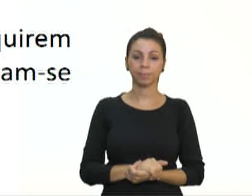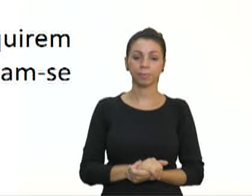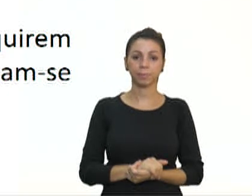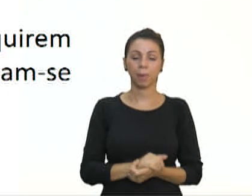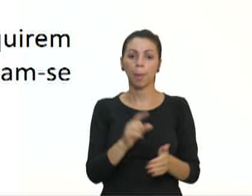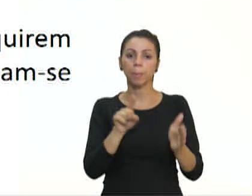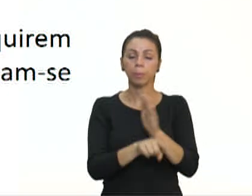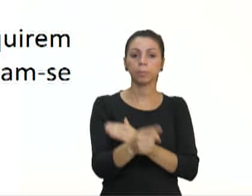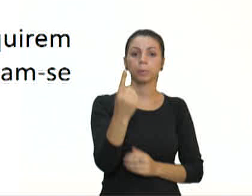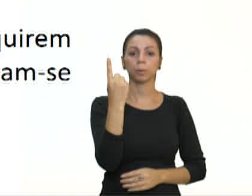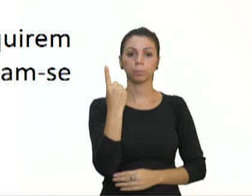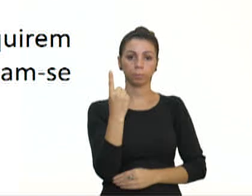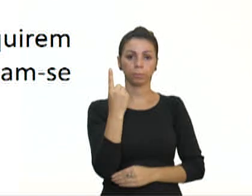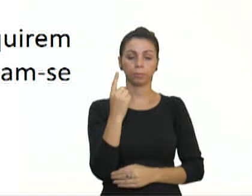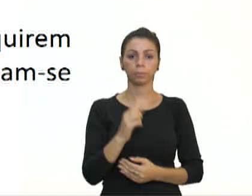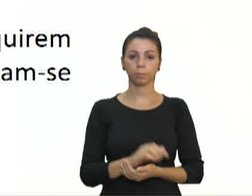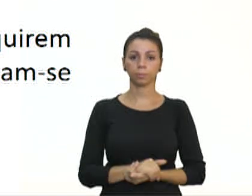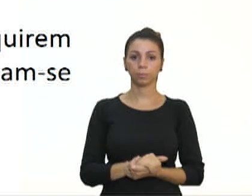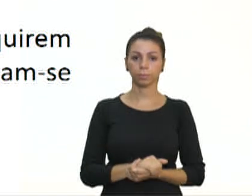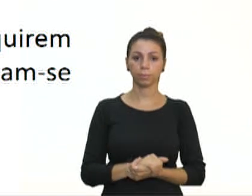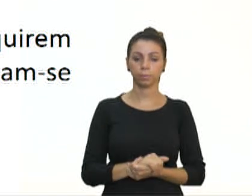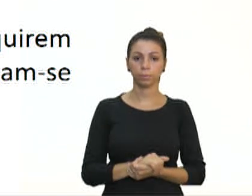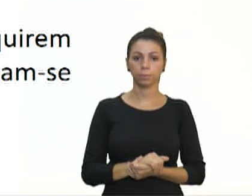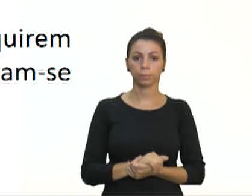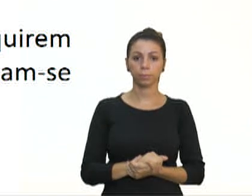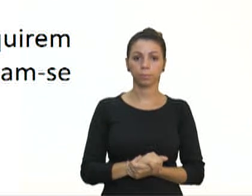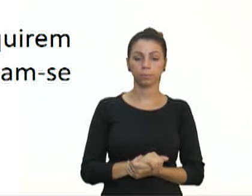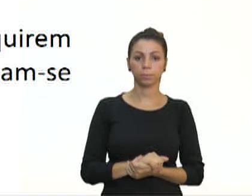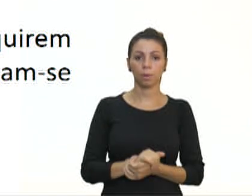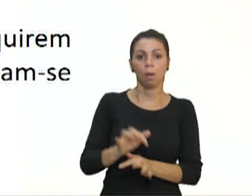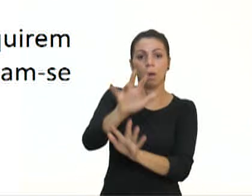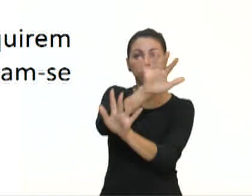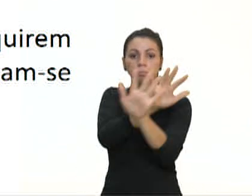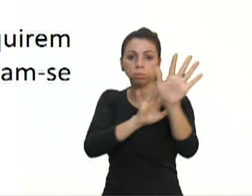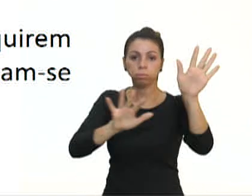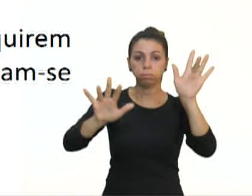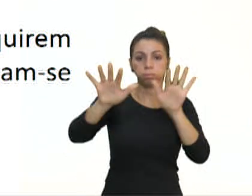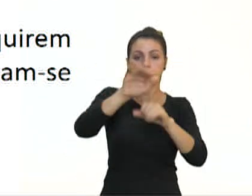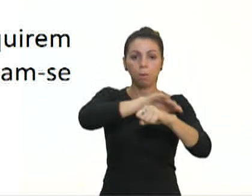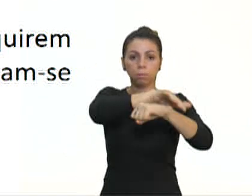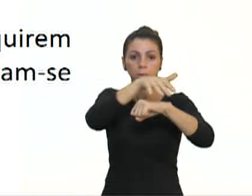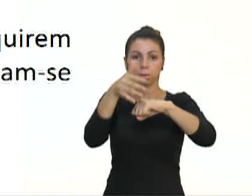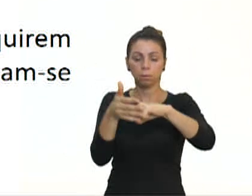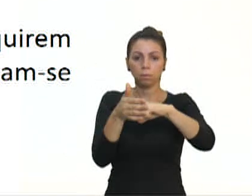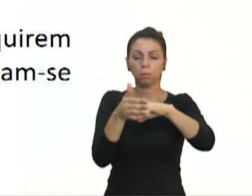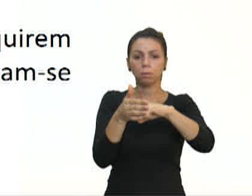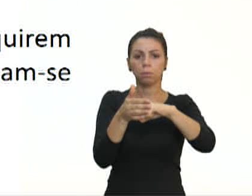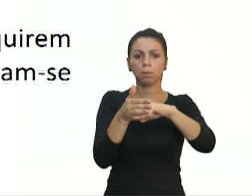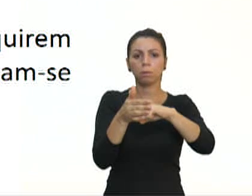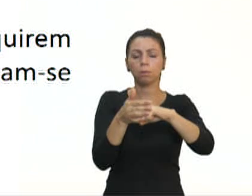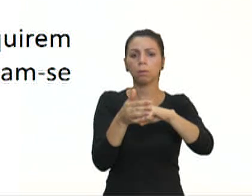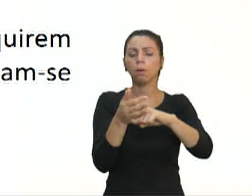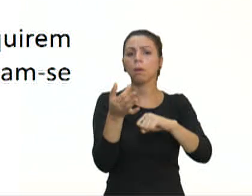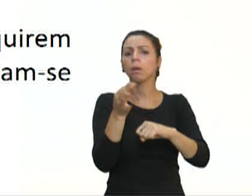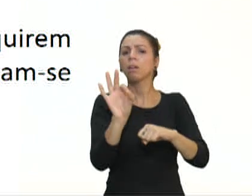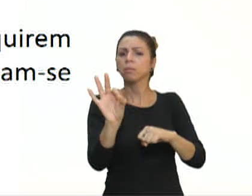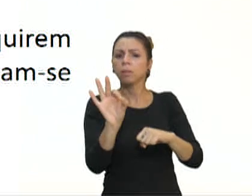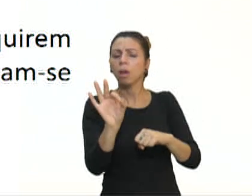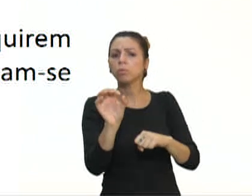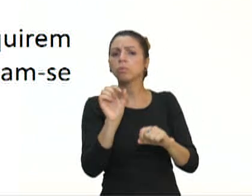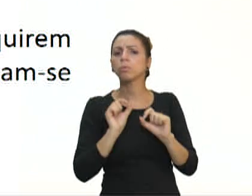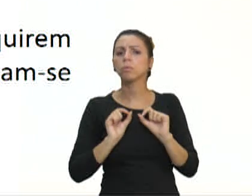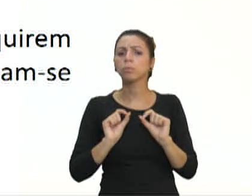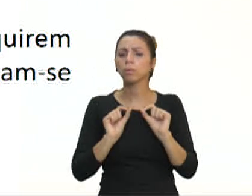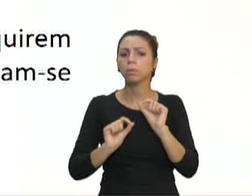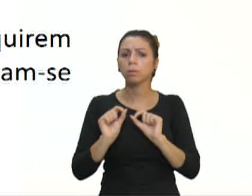Questão 1, pessoal. Sobre as correntes atmosféricas, é correto afirmar? Nós temos